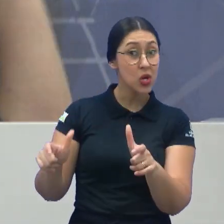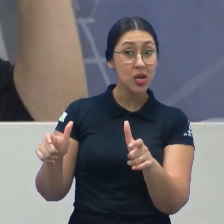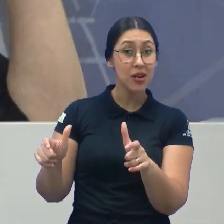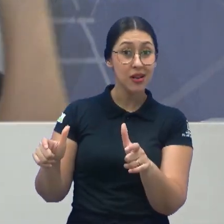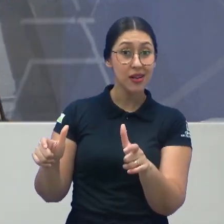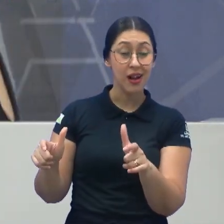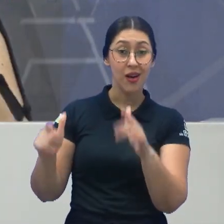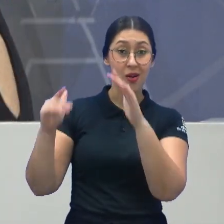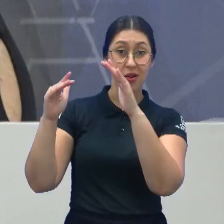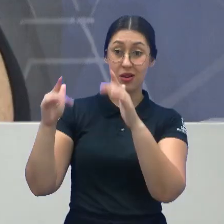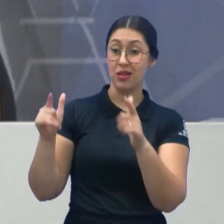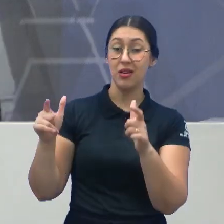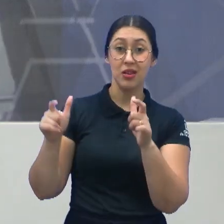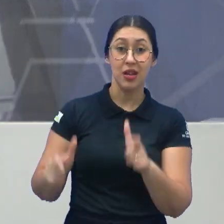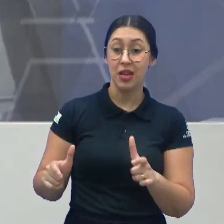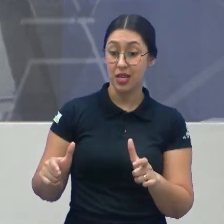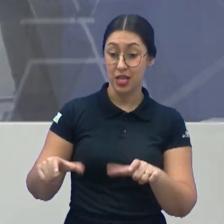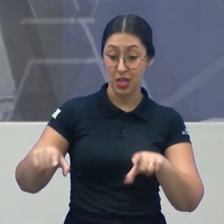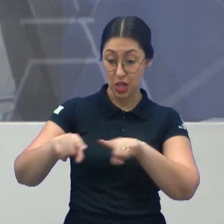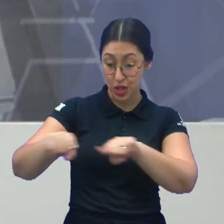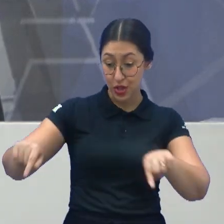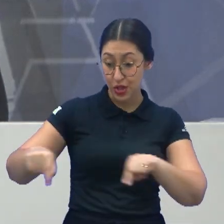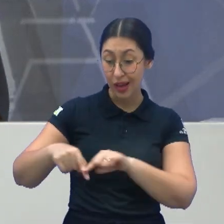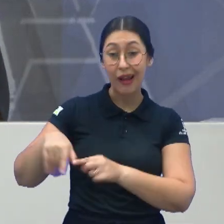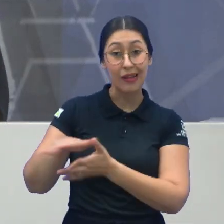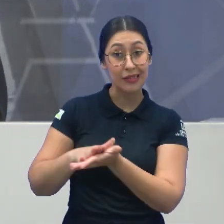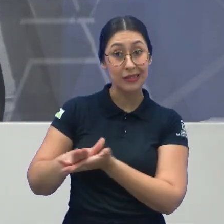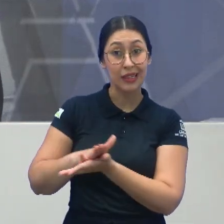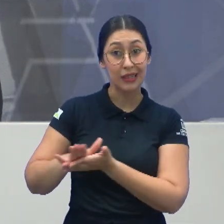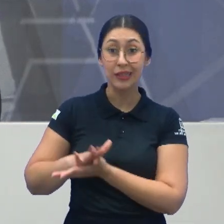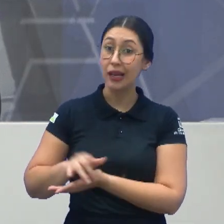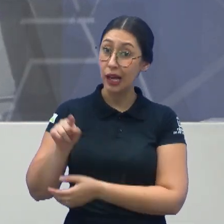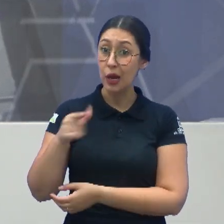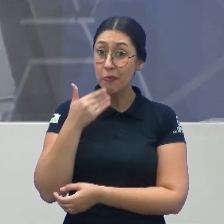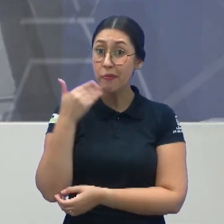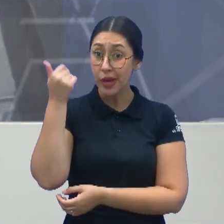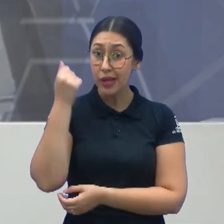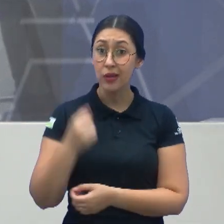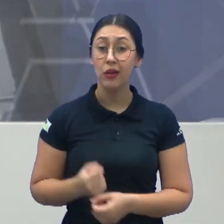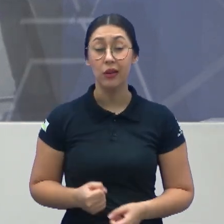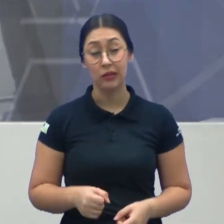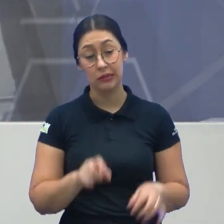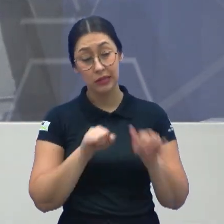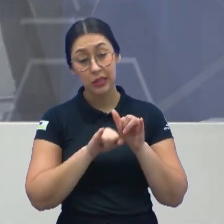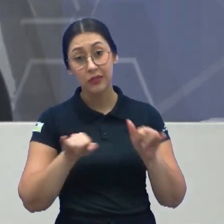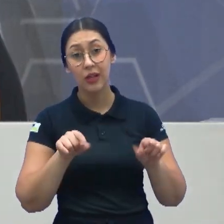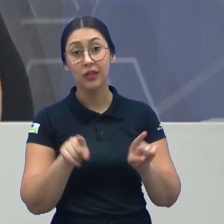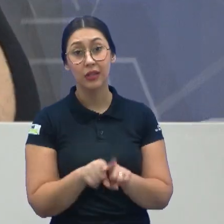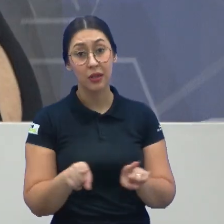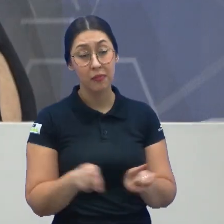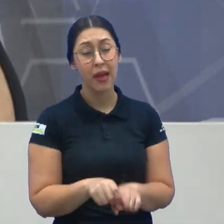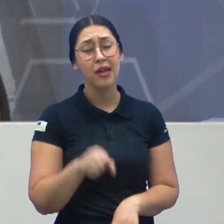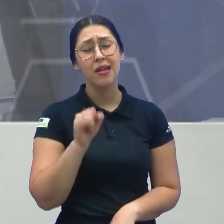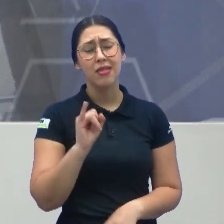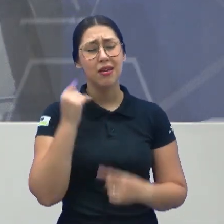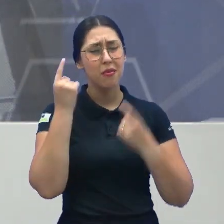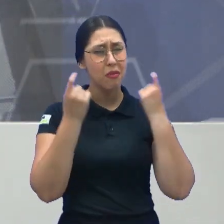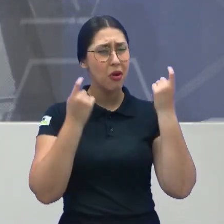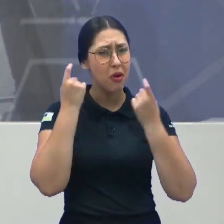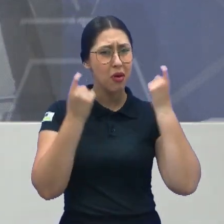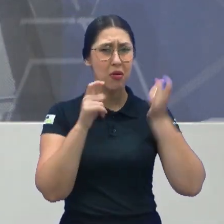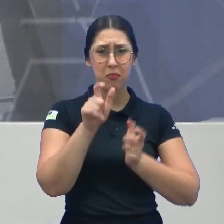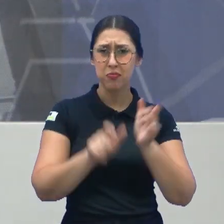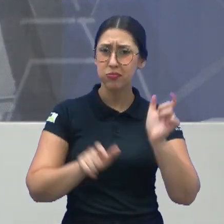onde nem quadra tem. Isso sim é ser bom de verdade. Dizer ao prefeito que se tivesse preocupação com as pessoas de